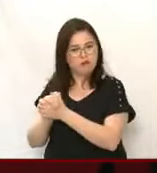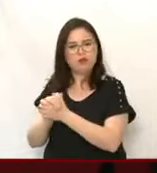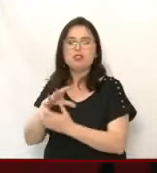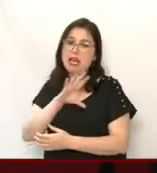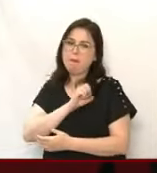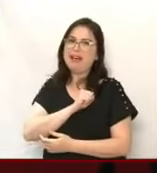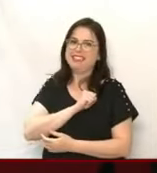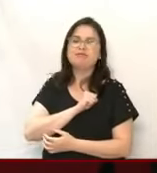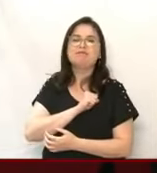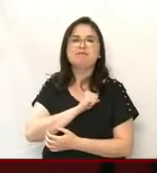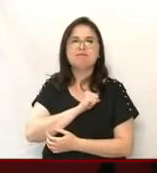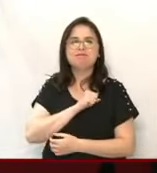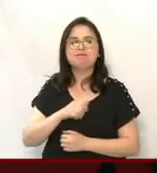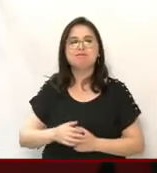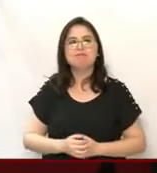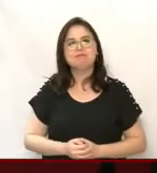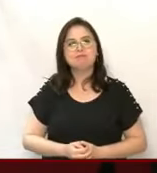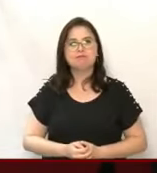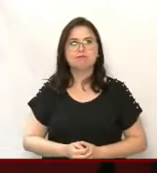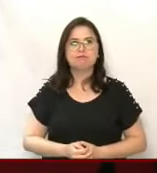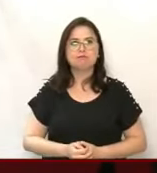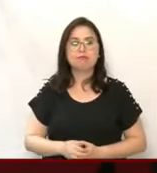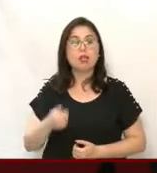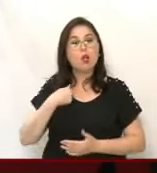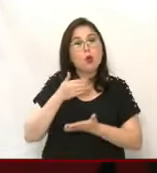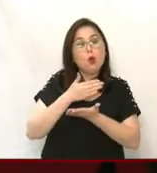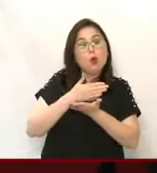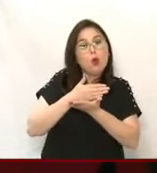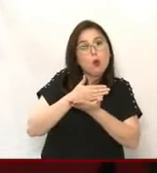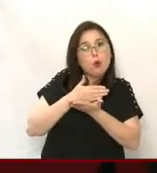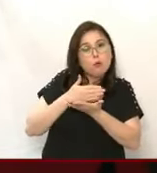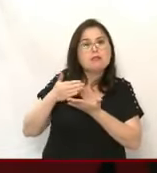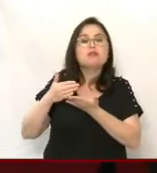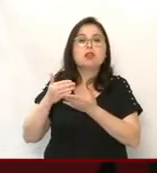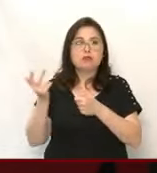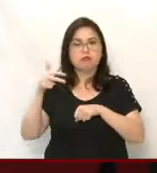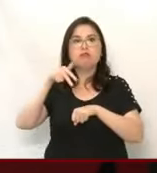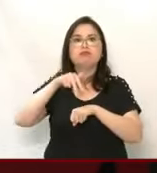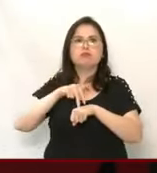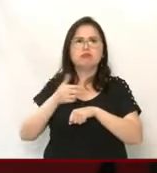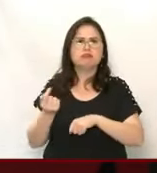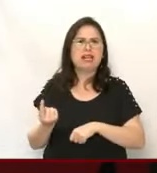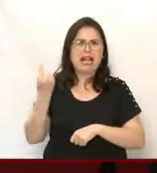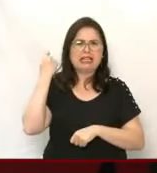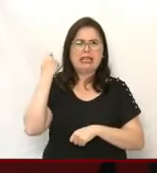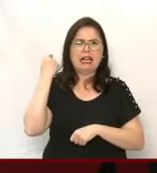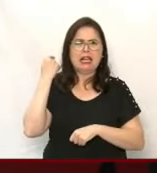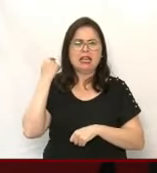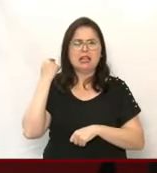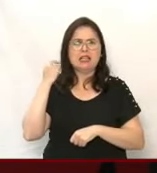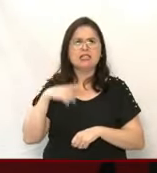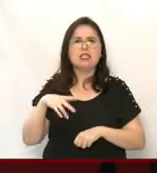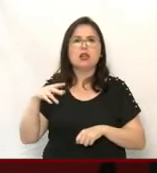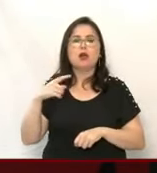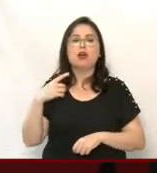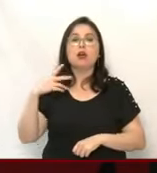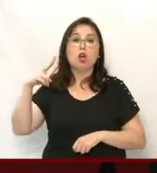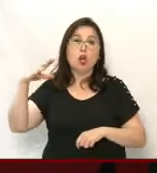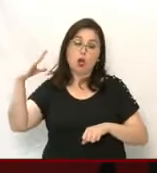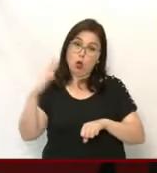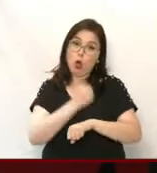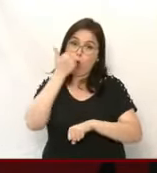E nós iniciamos o mandato após um ano de consumação do golpe no governo Dilma pelo Senado Federal. Isso